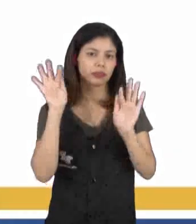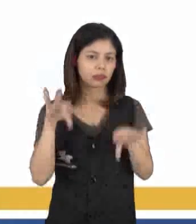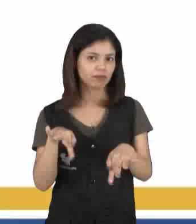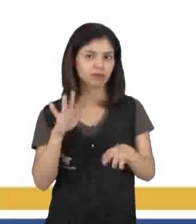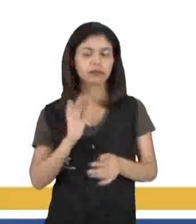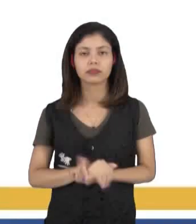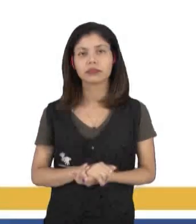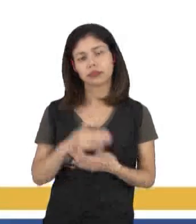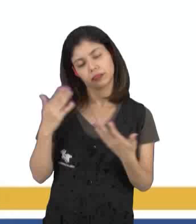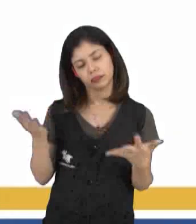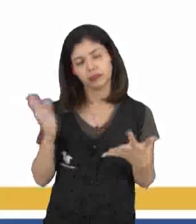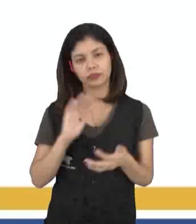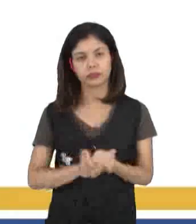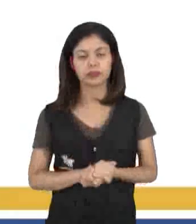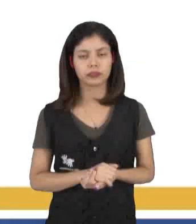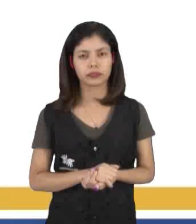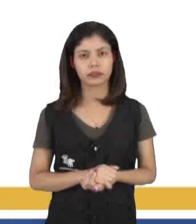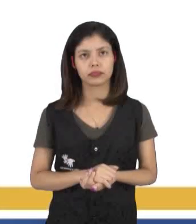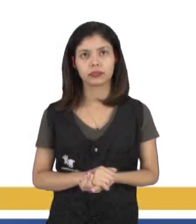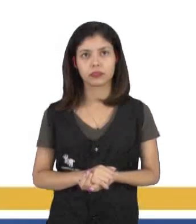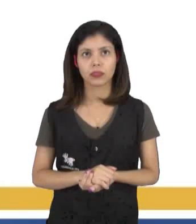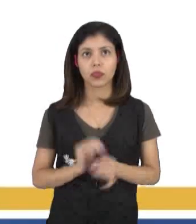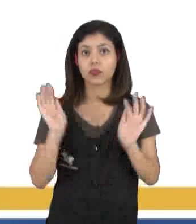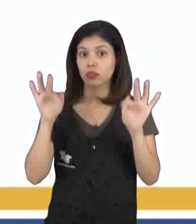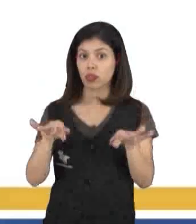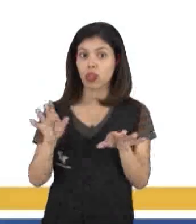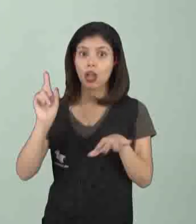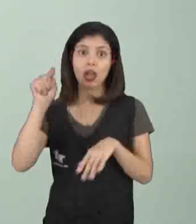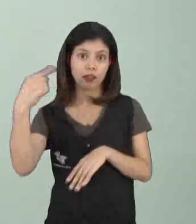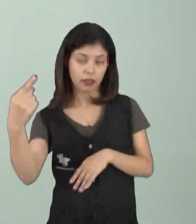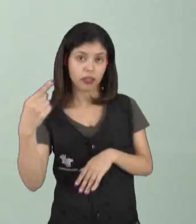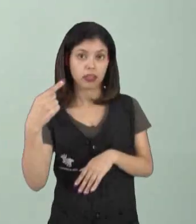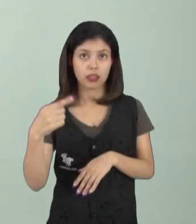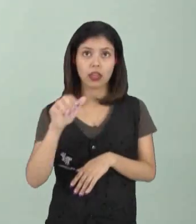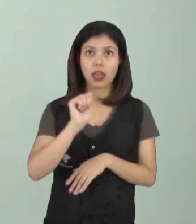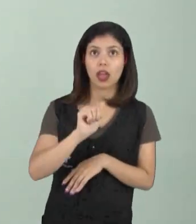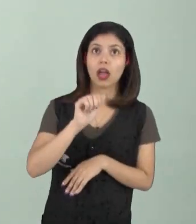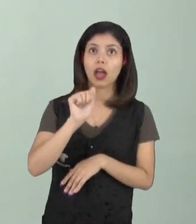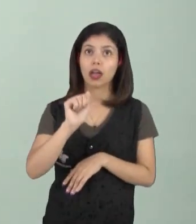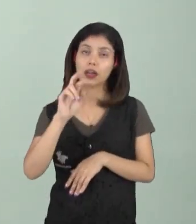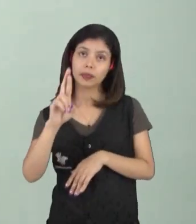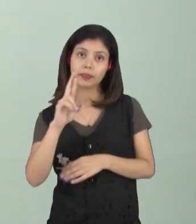final, tá? O infinitivo são aqueles que terminam em AR,